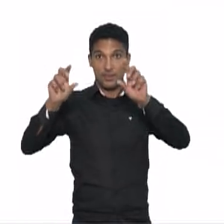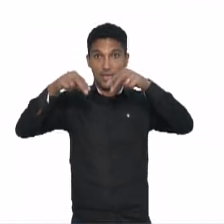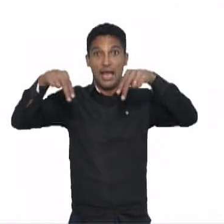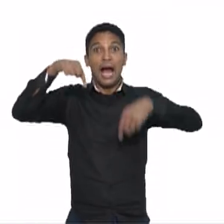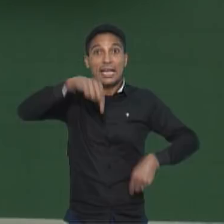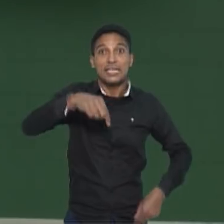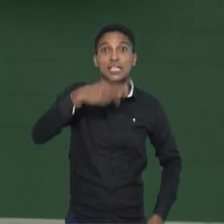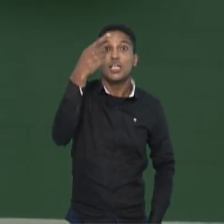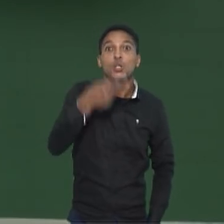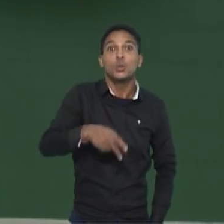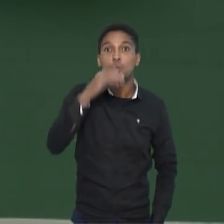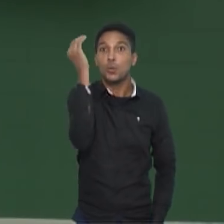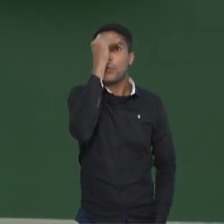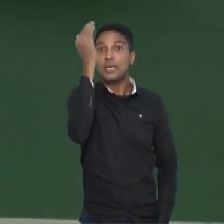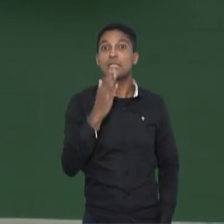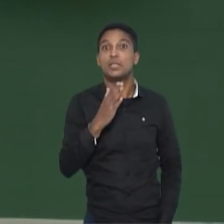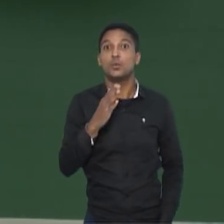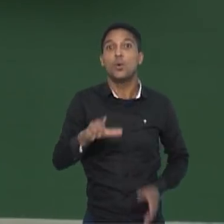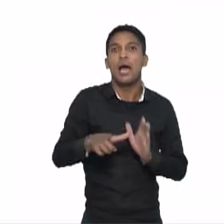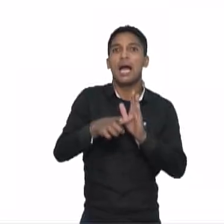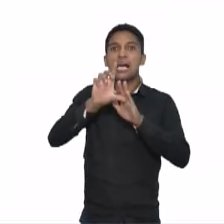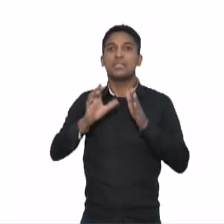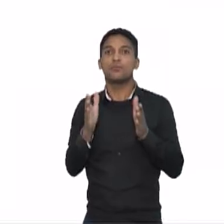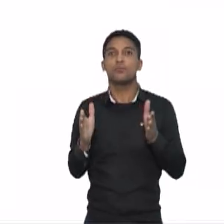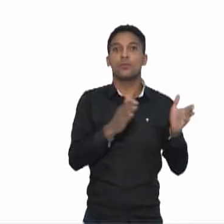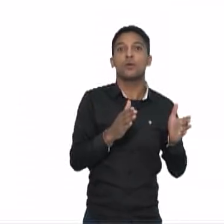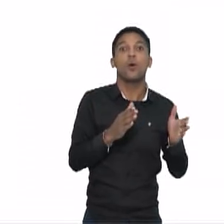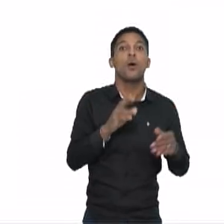filmes. Tempo para vocês resolverem.